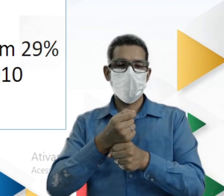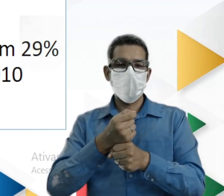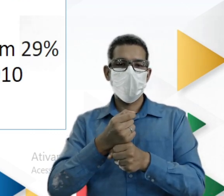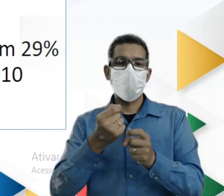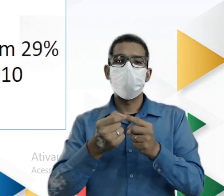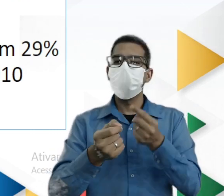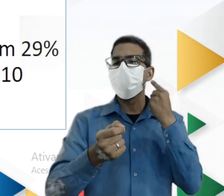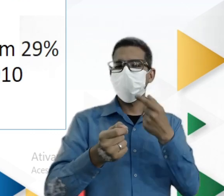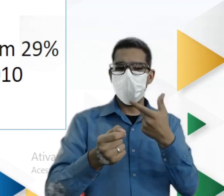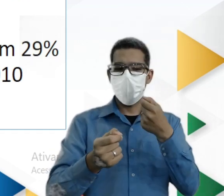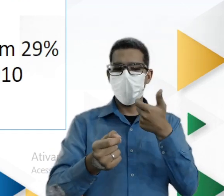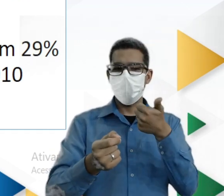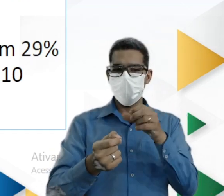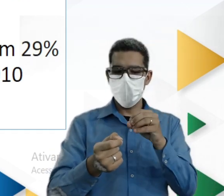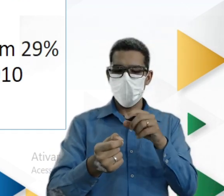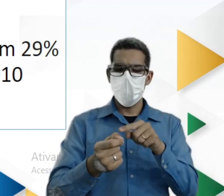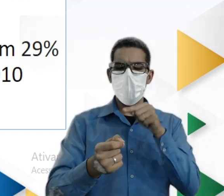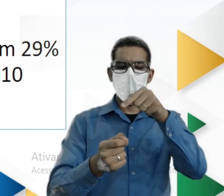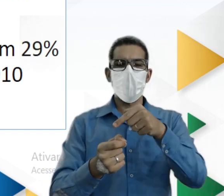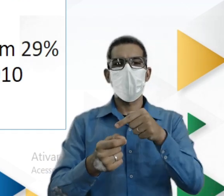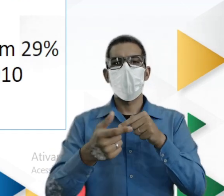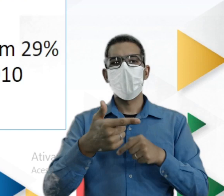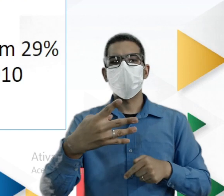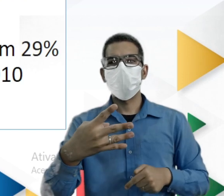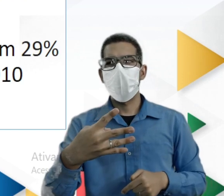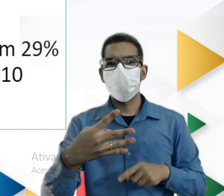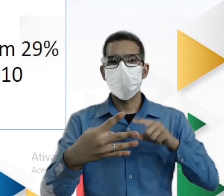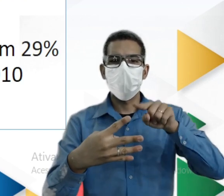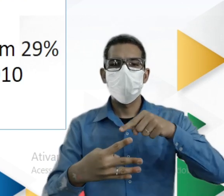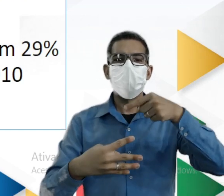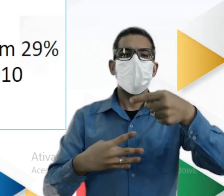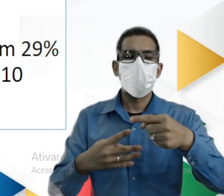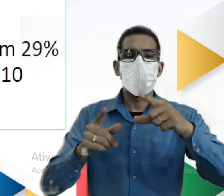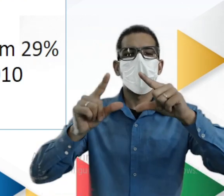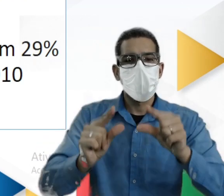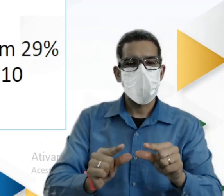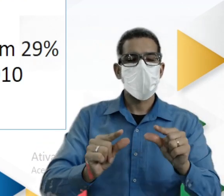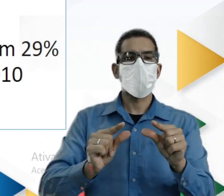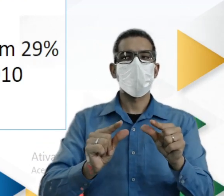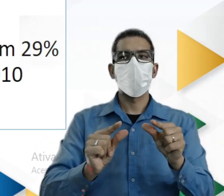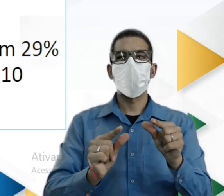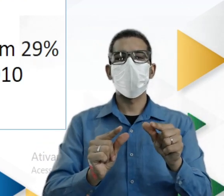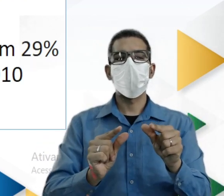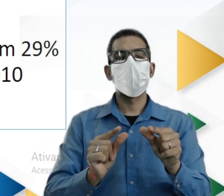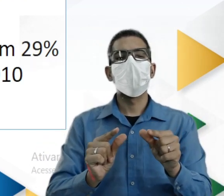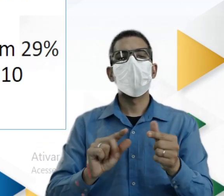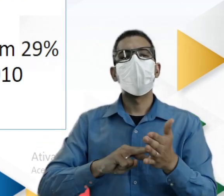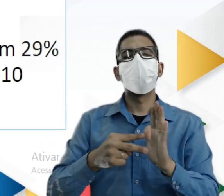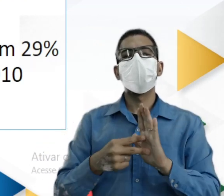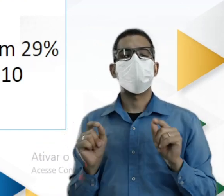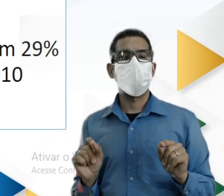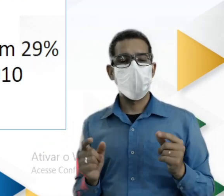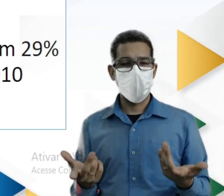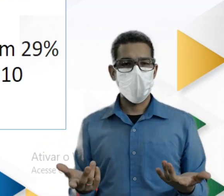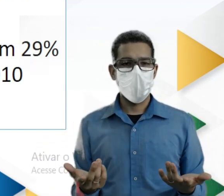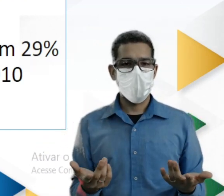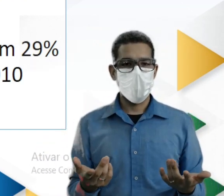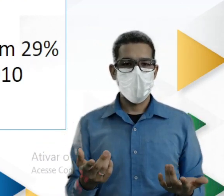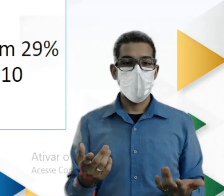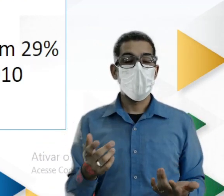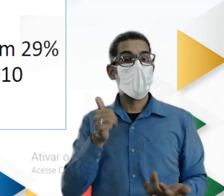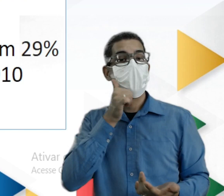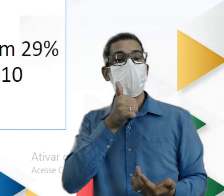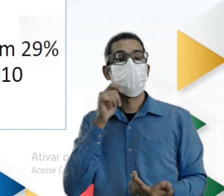2010, diminuiu para 24. E 2022 diminuiu mais ainda, gente. Significa o quê? Que nós, as